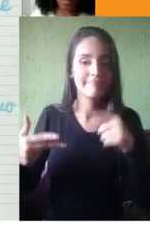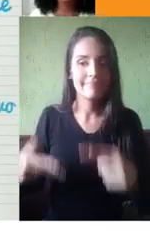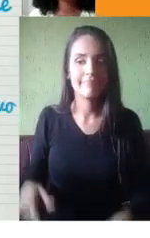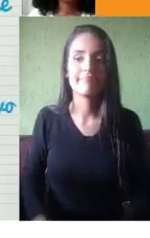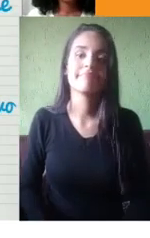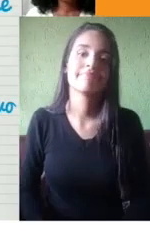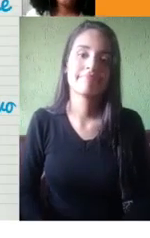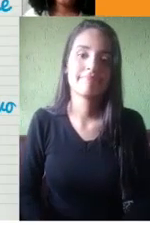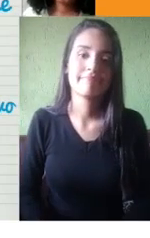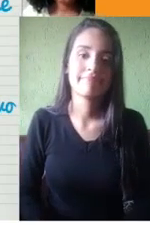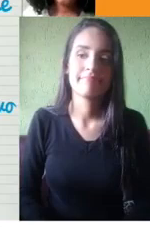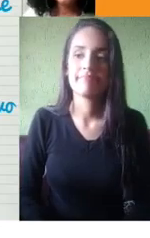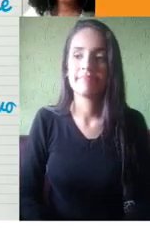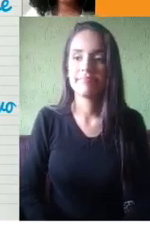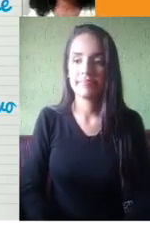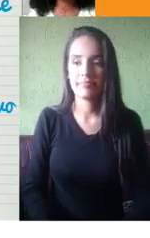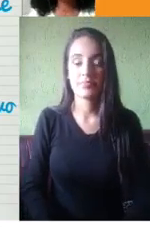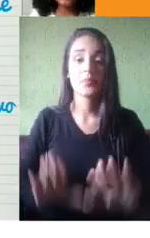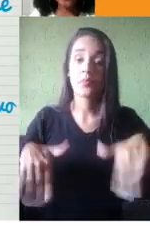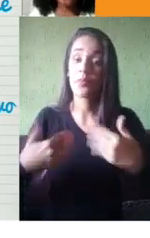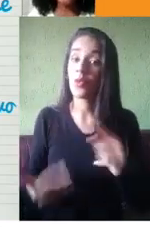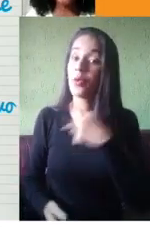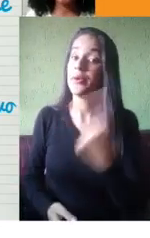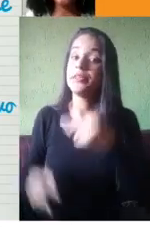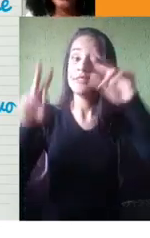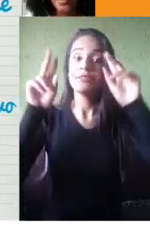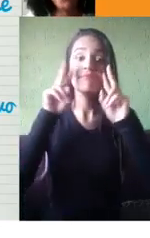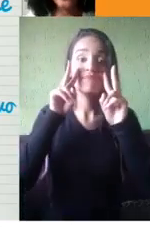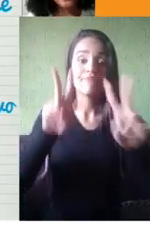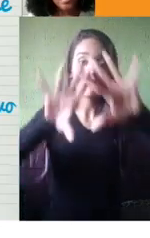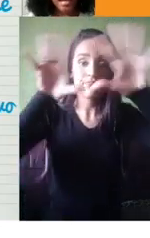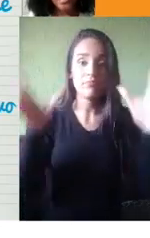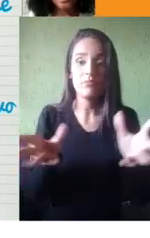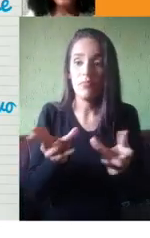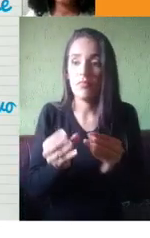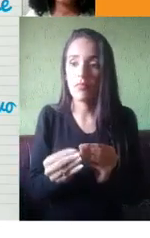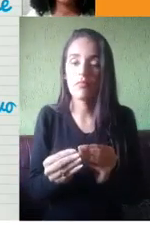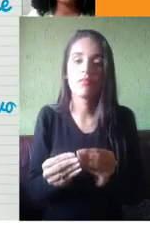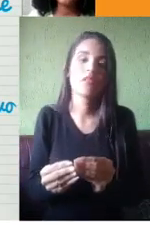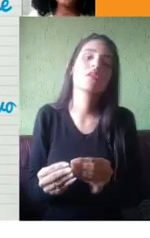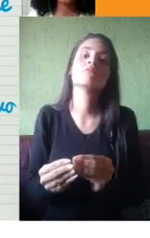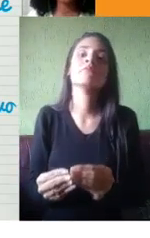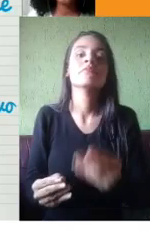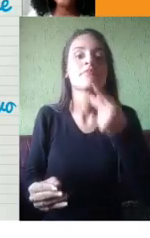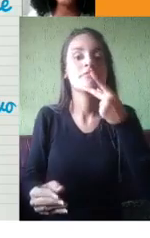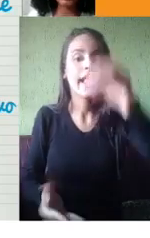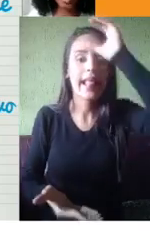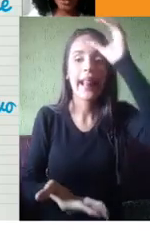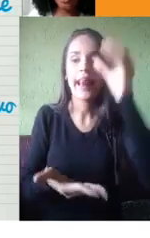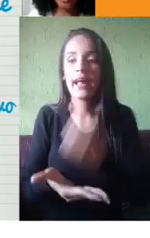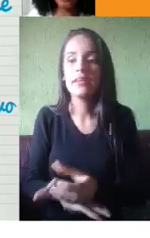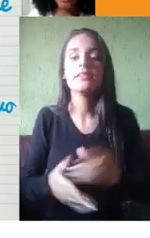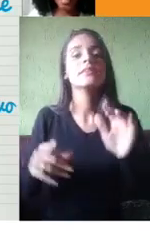aulas Enem. Bom, então nós vimos que a conclusão, ela reafirma a tese e ela apresenta um